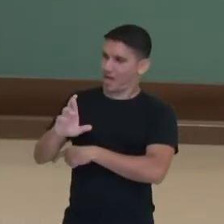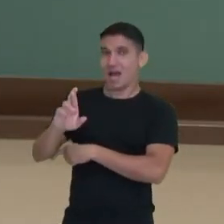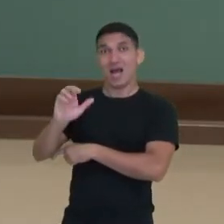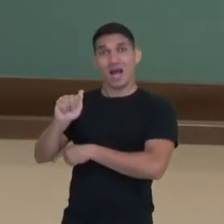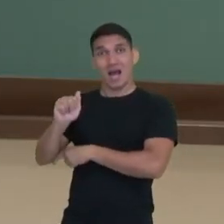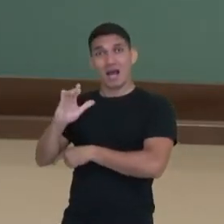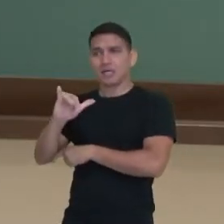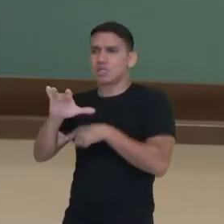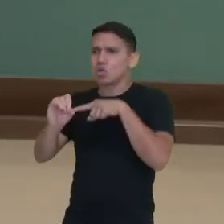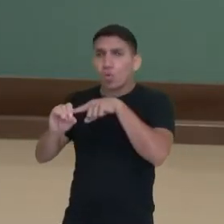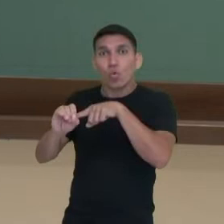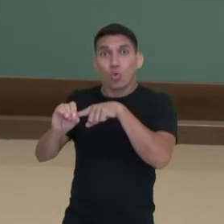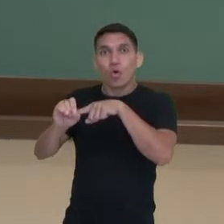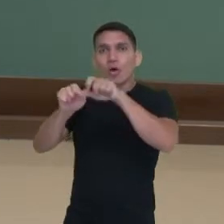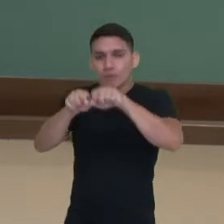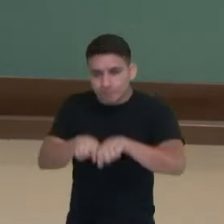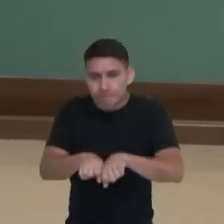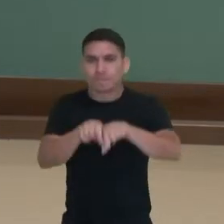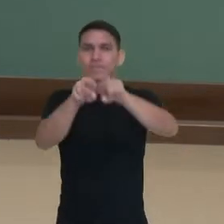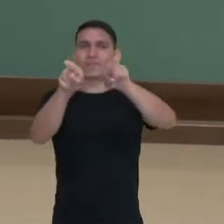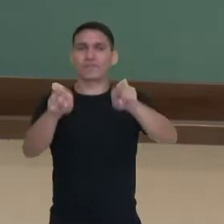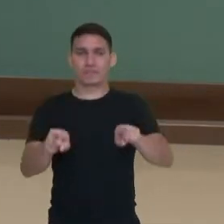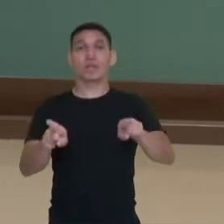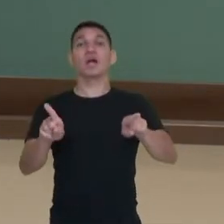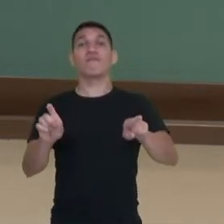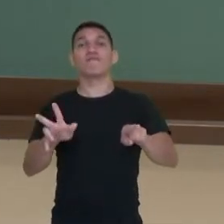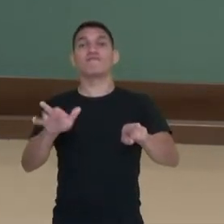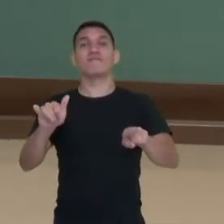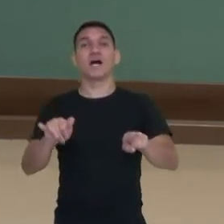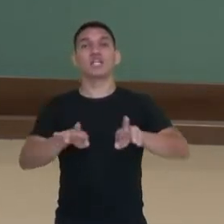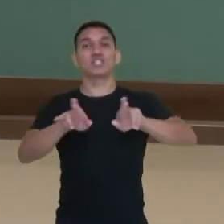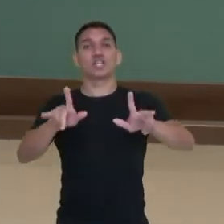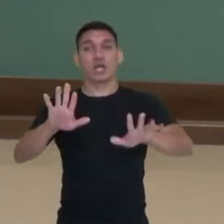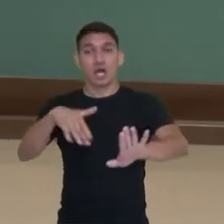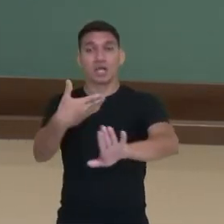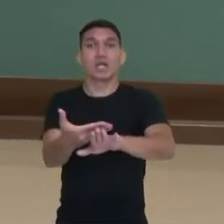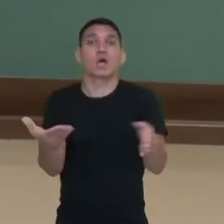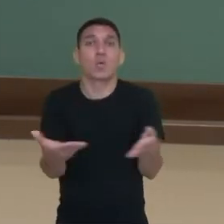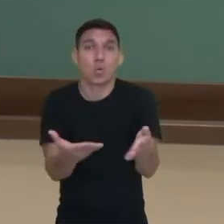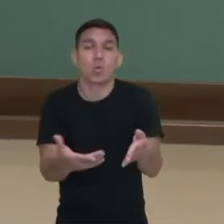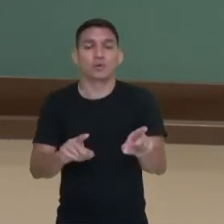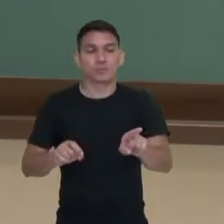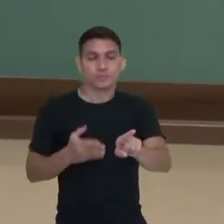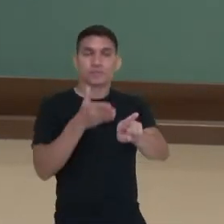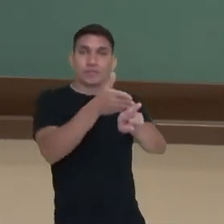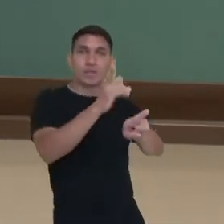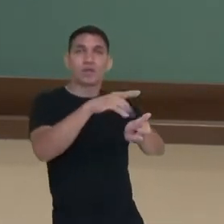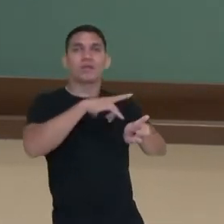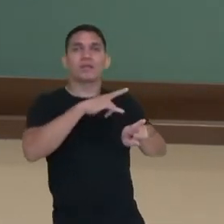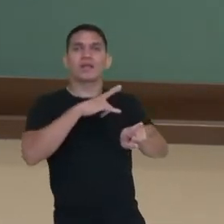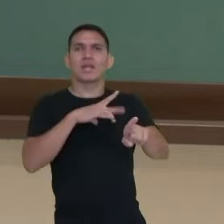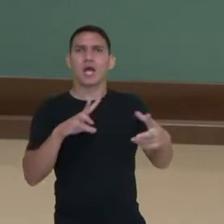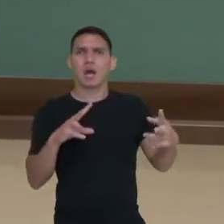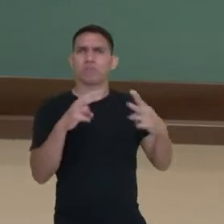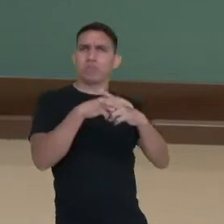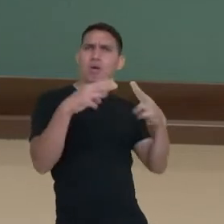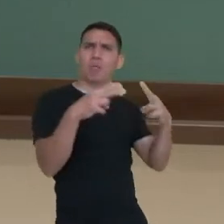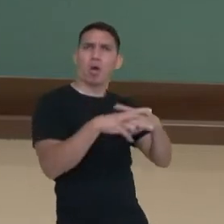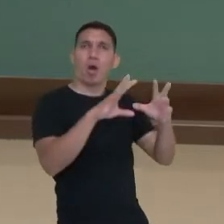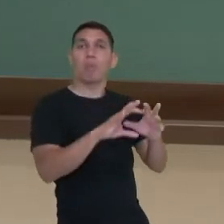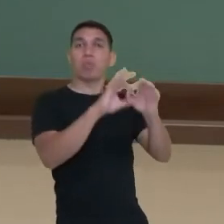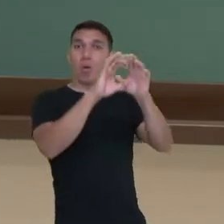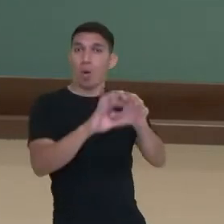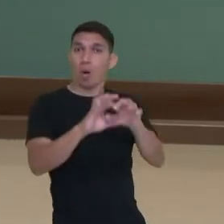vai ter duas modalidades de lutas atuais. A luta olímpica, com a modalidade do